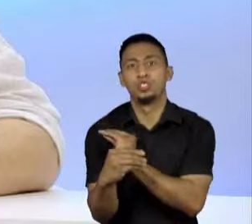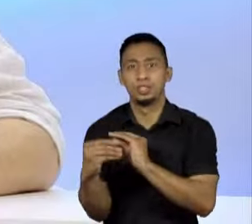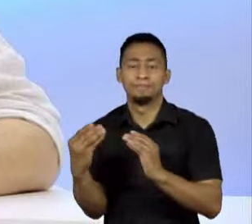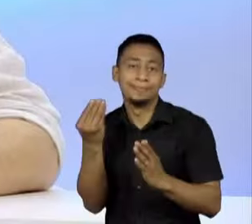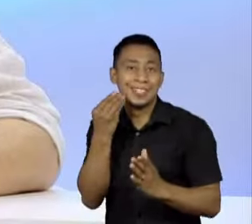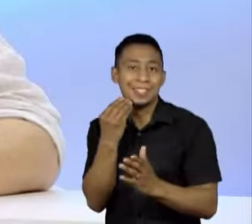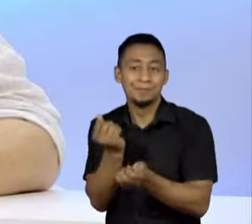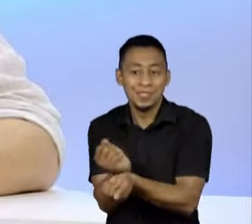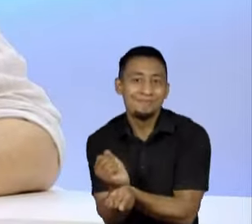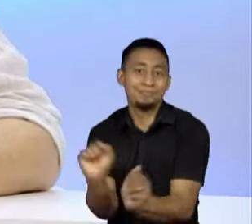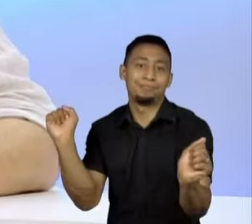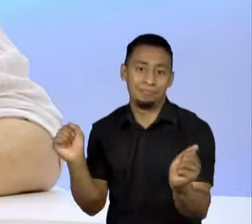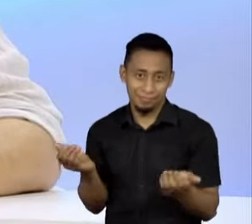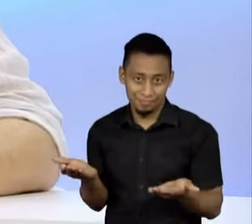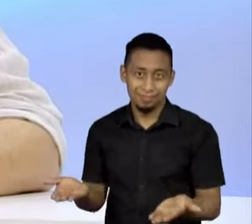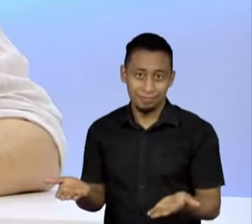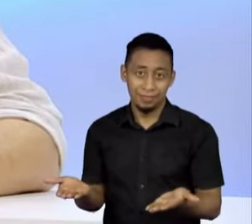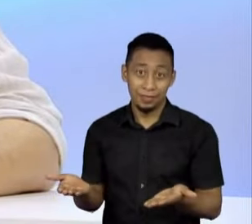Então,